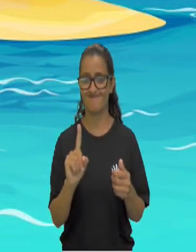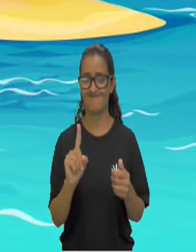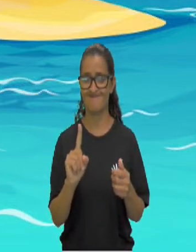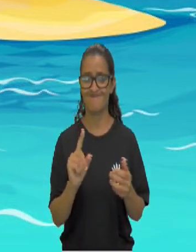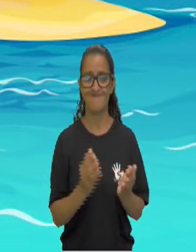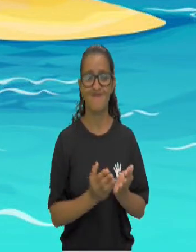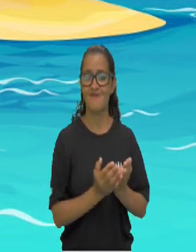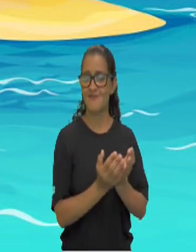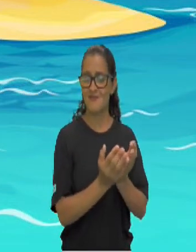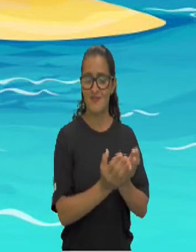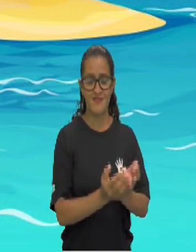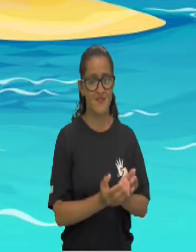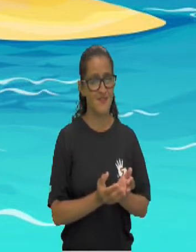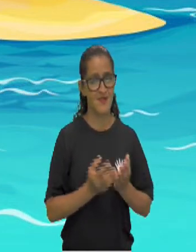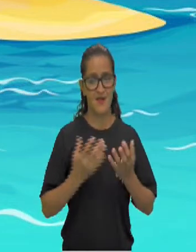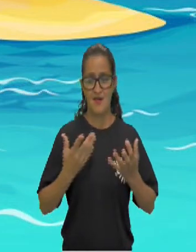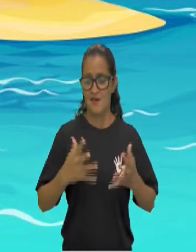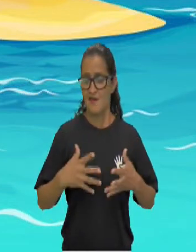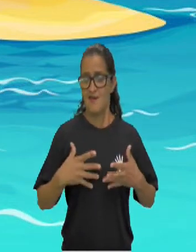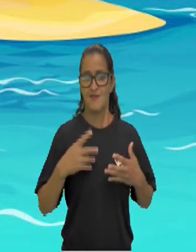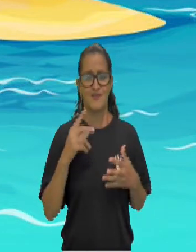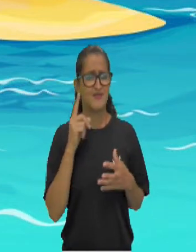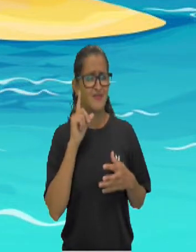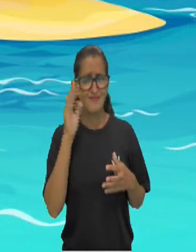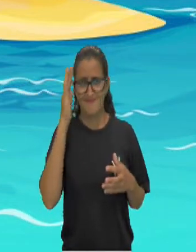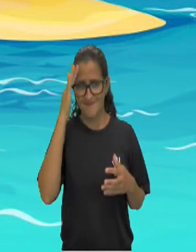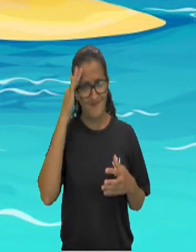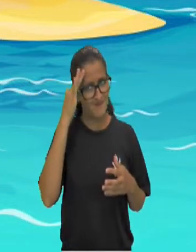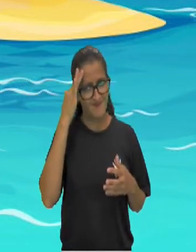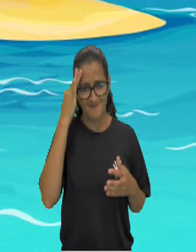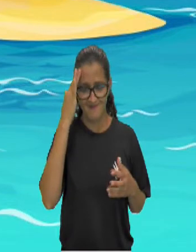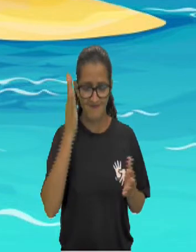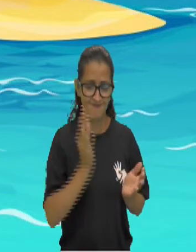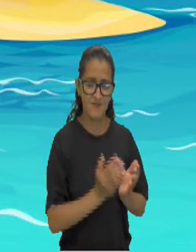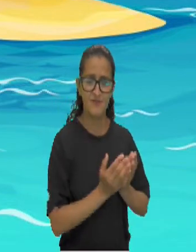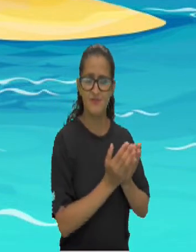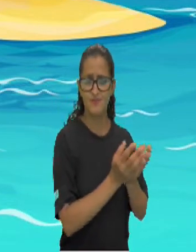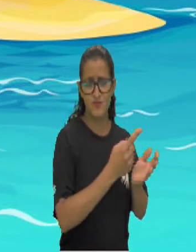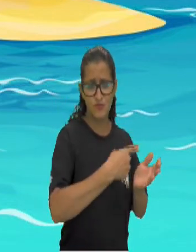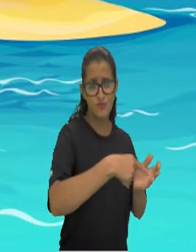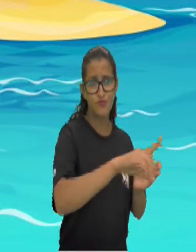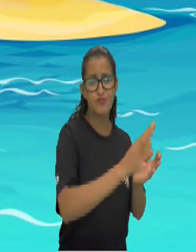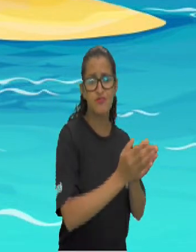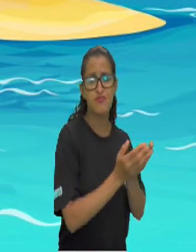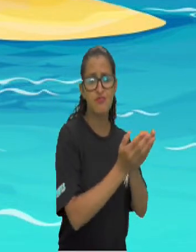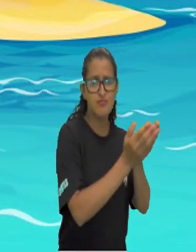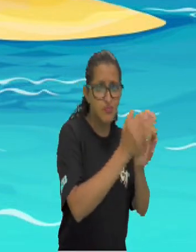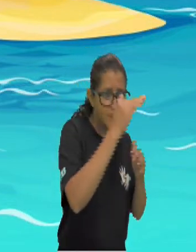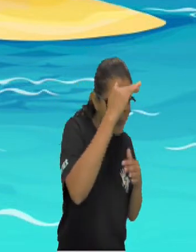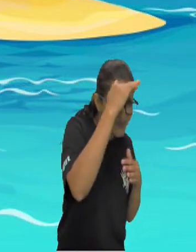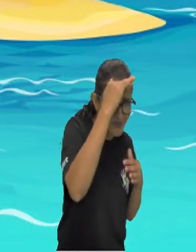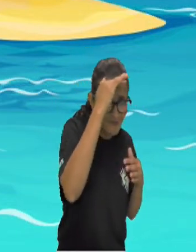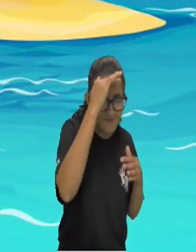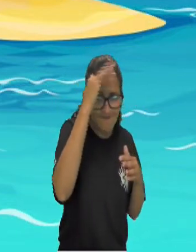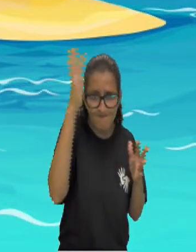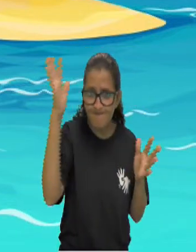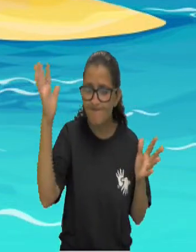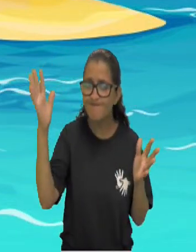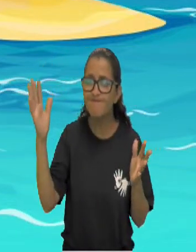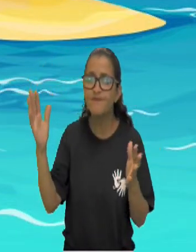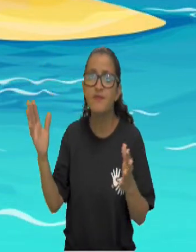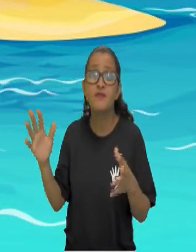E foi navegando, navegando, até sumir no horizonte.